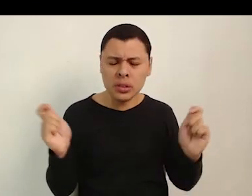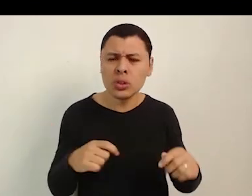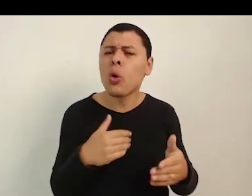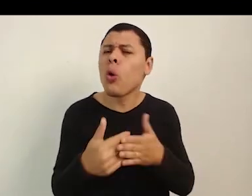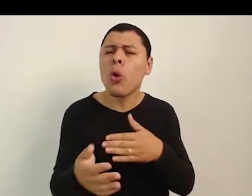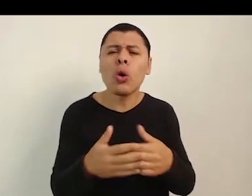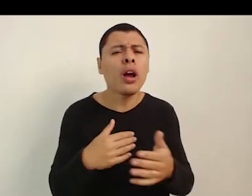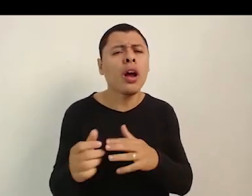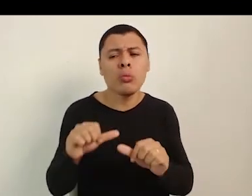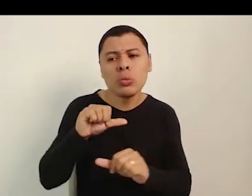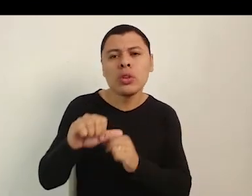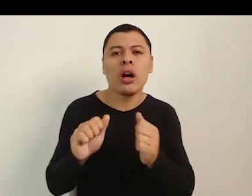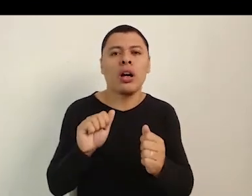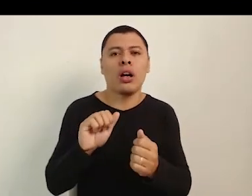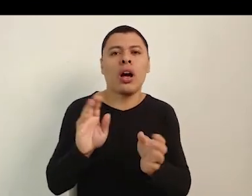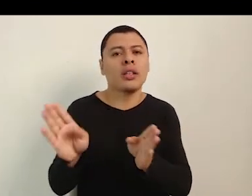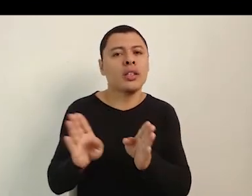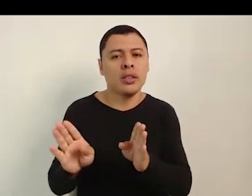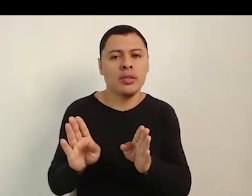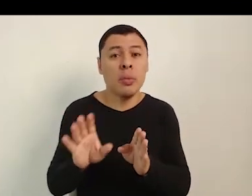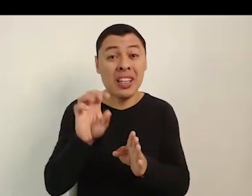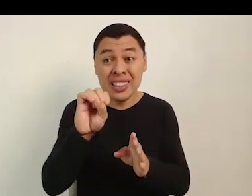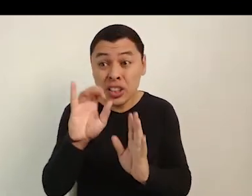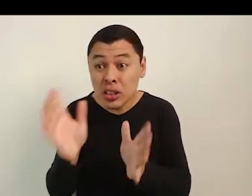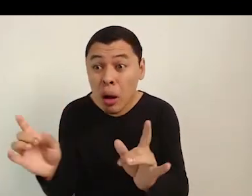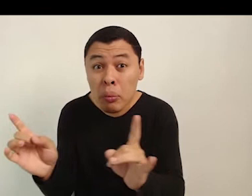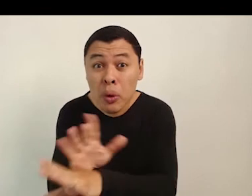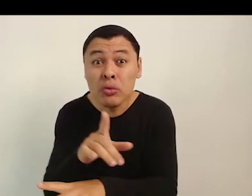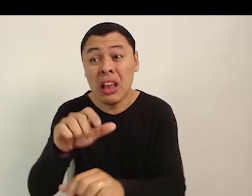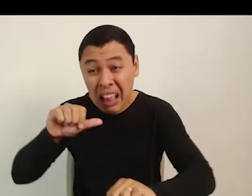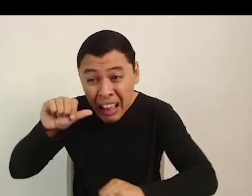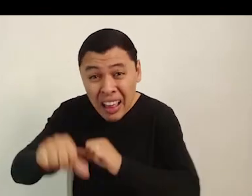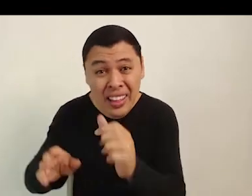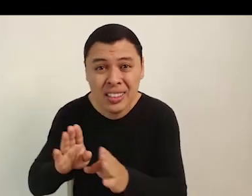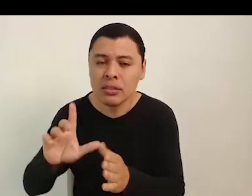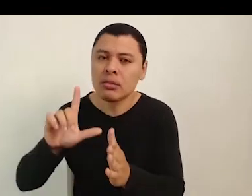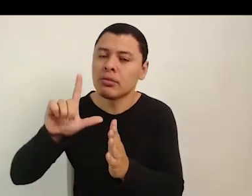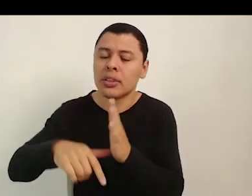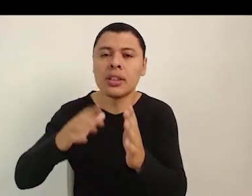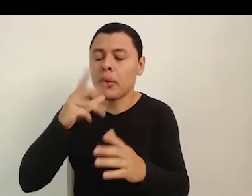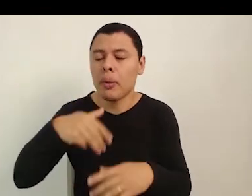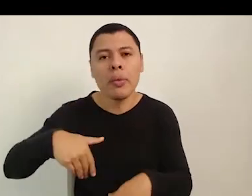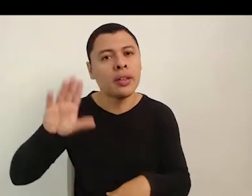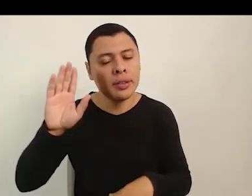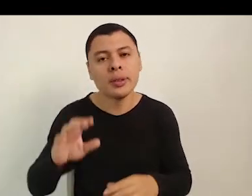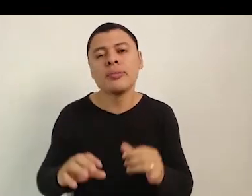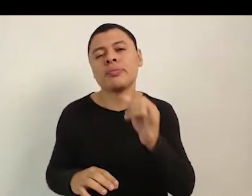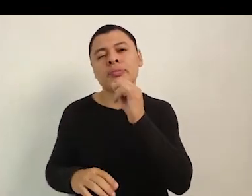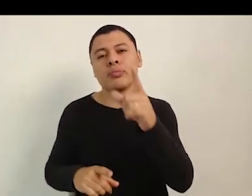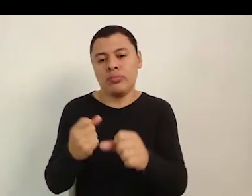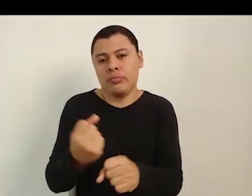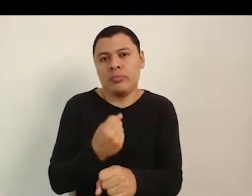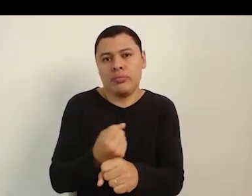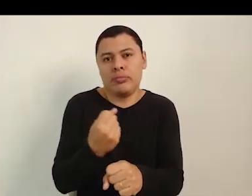mas o esforço para você fazer isso é muito maior. Um exemplo que eu acho muito interessante, né? Vamos supor que você está construindo um prédio